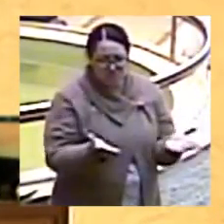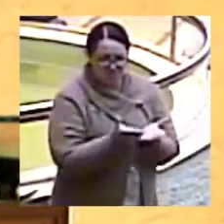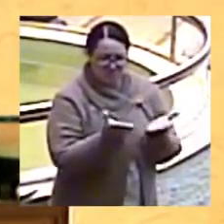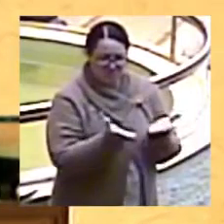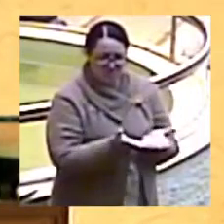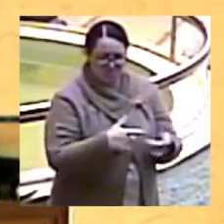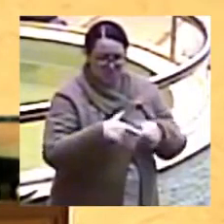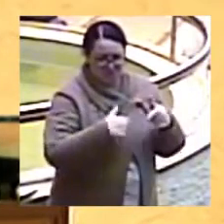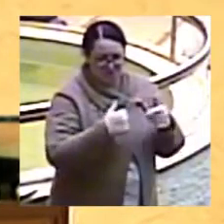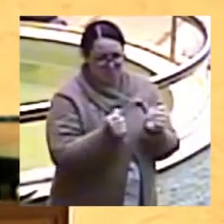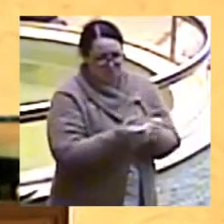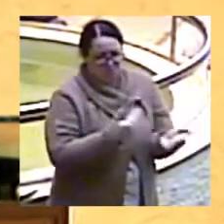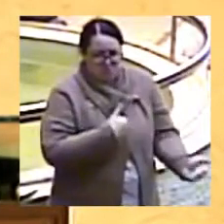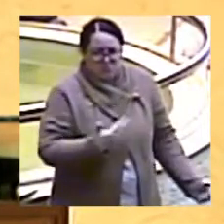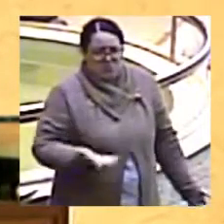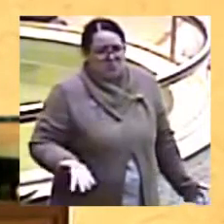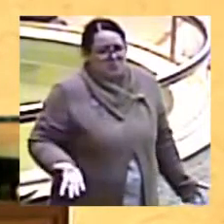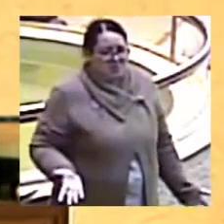Porque